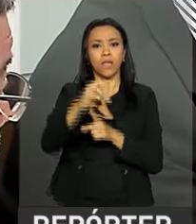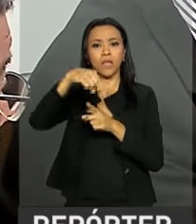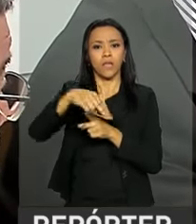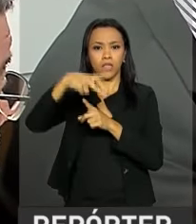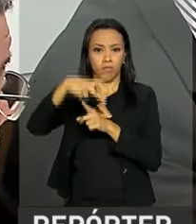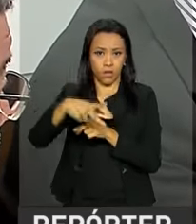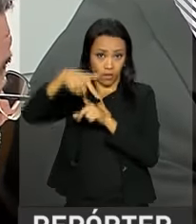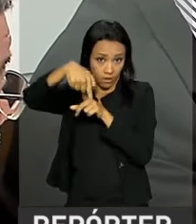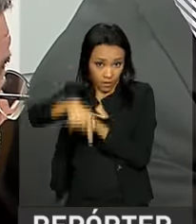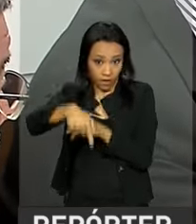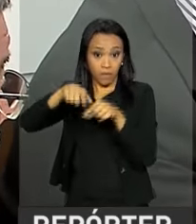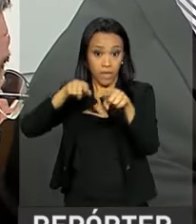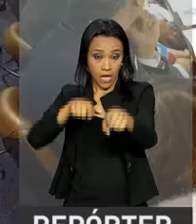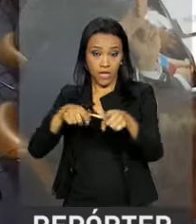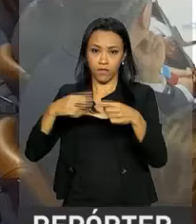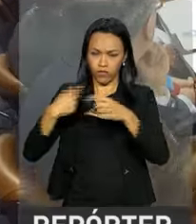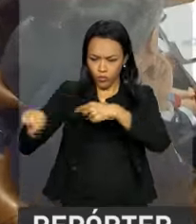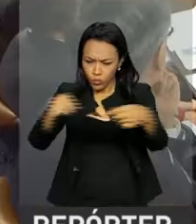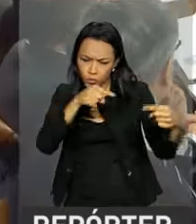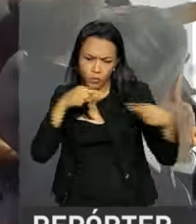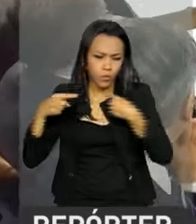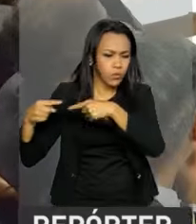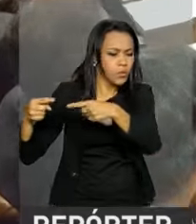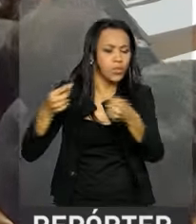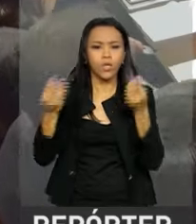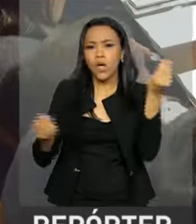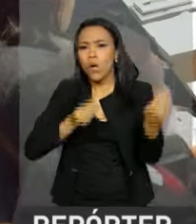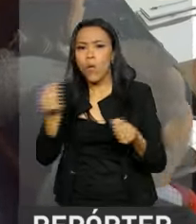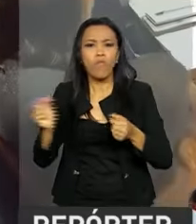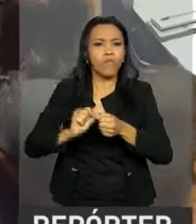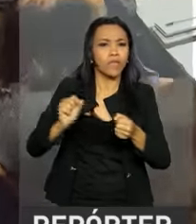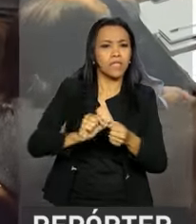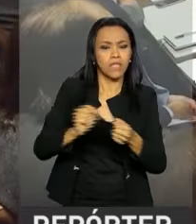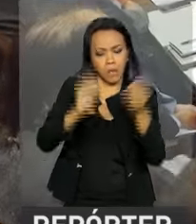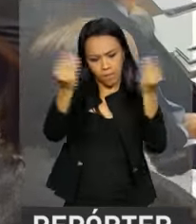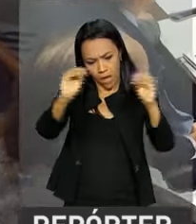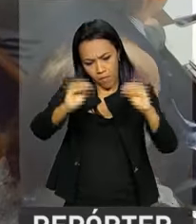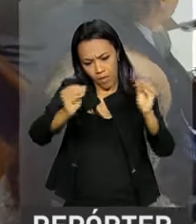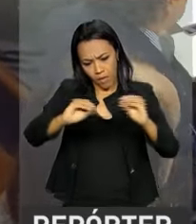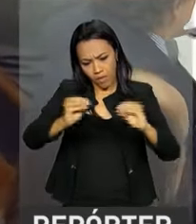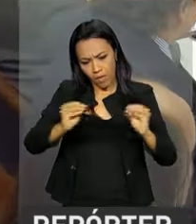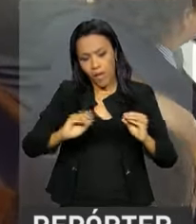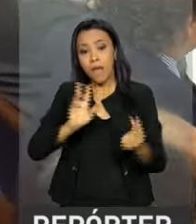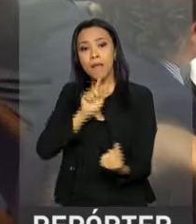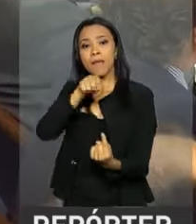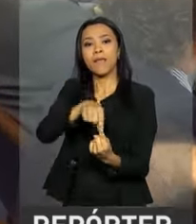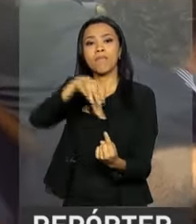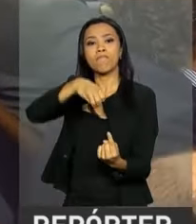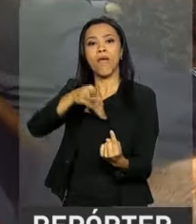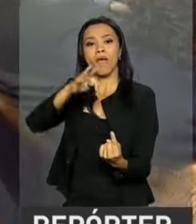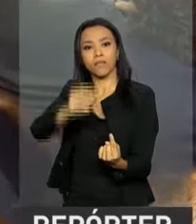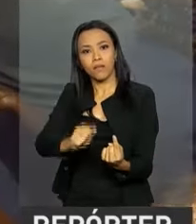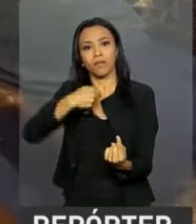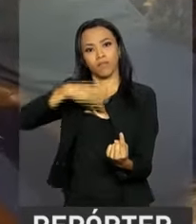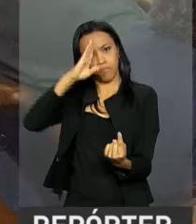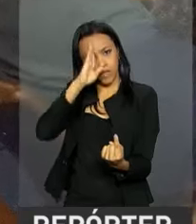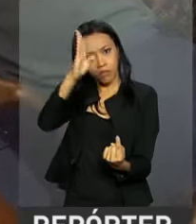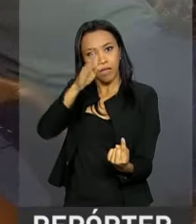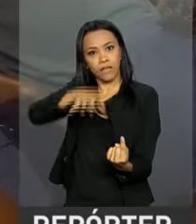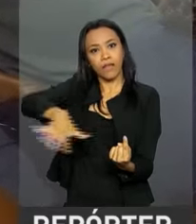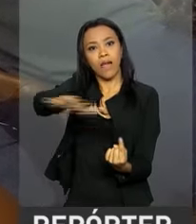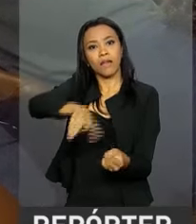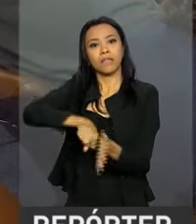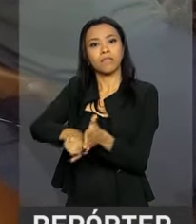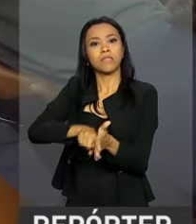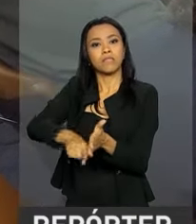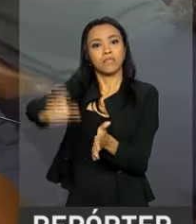grupo vai acompanhar discussões, recomendar a execução de planos e avaliar as metas e prioridades para as áreas